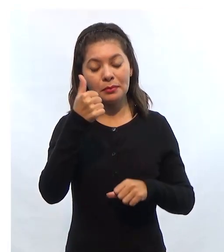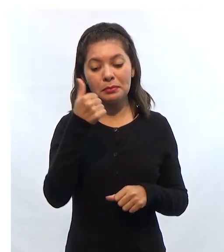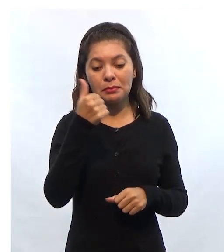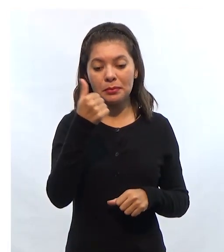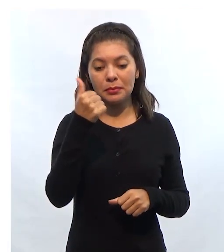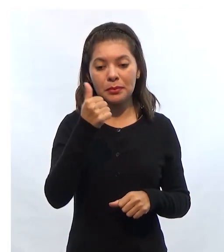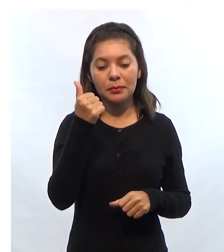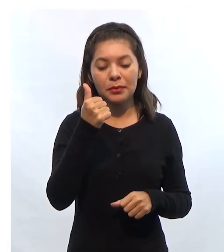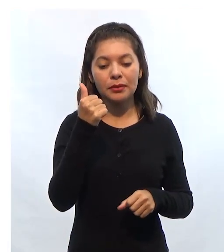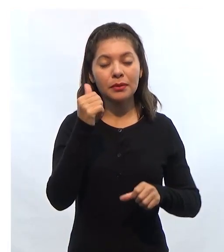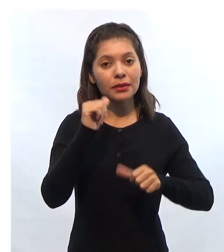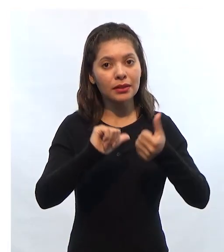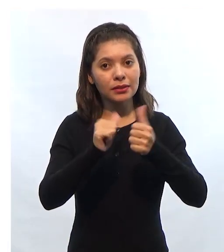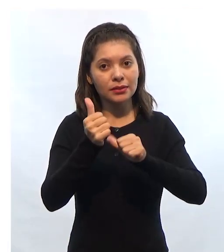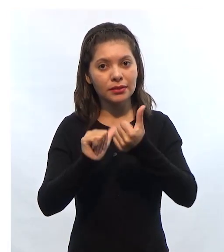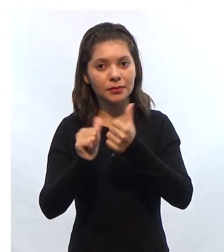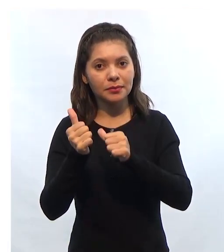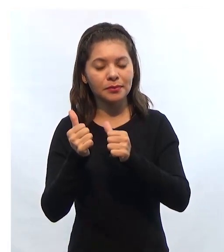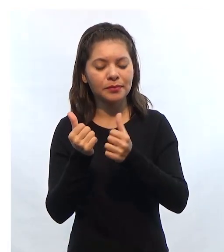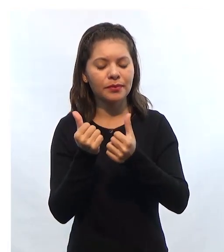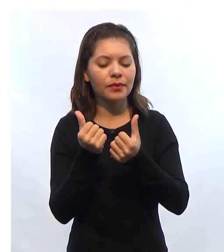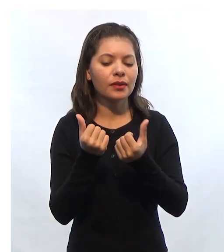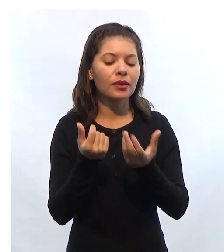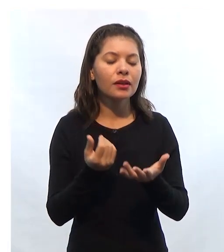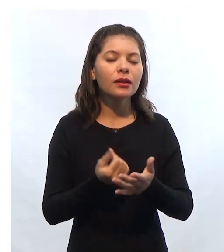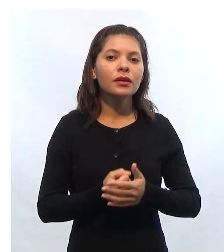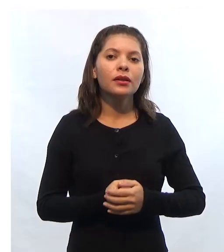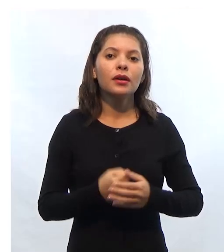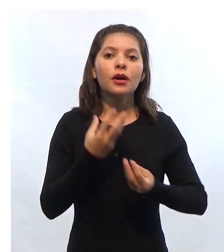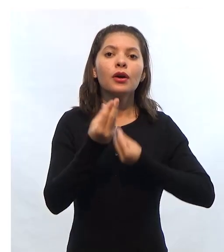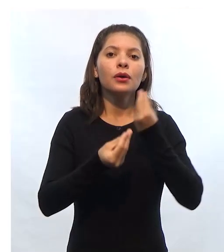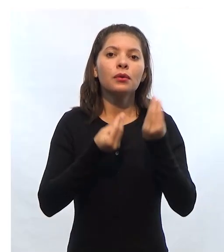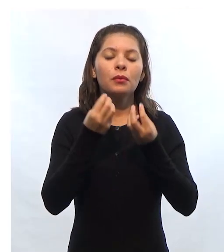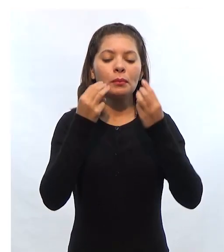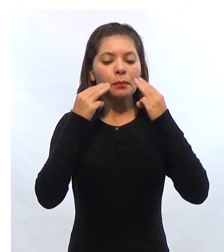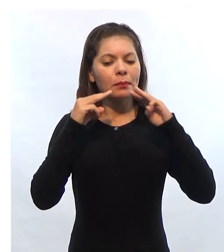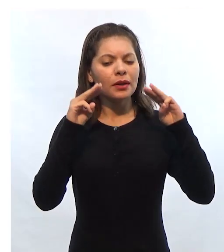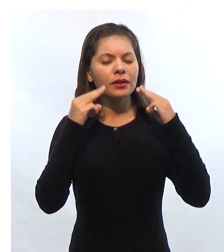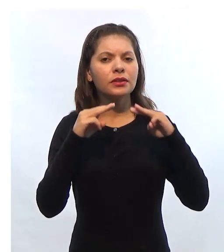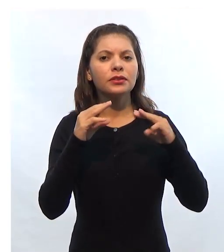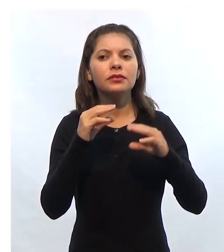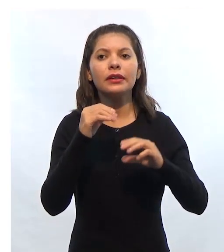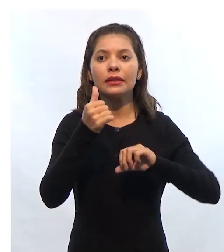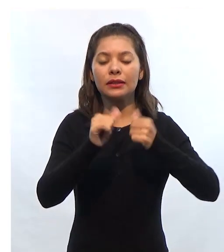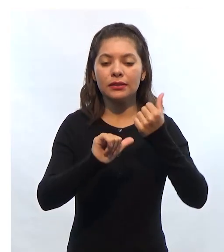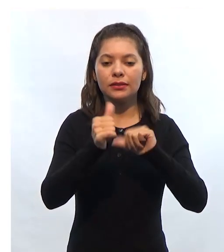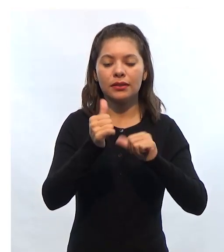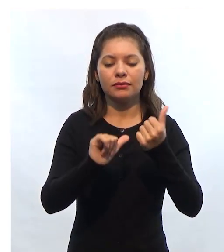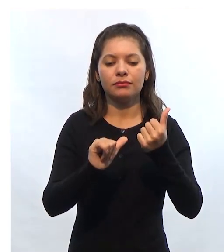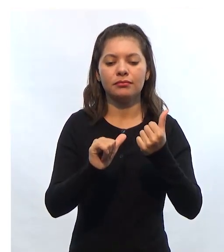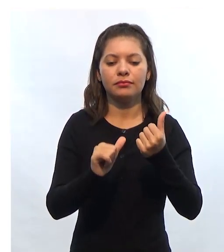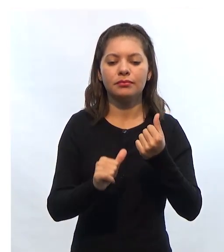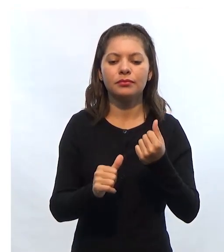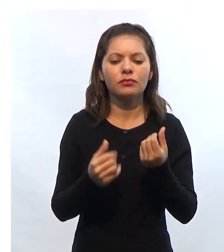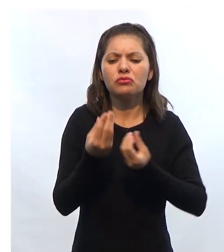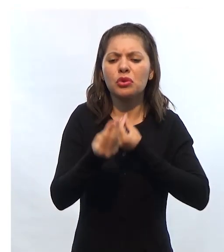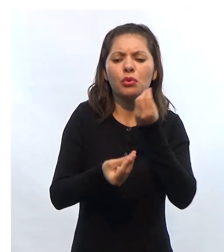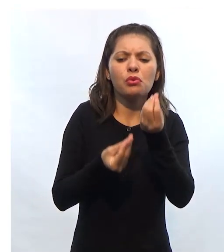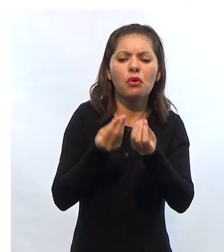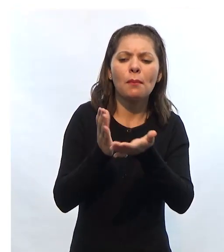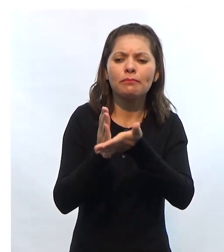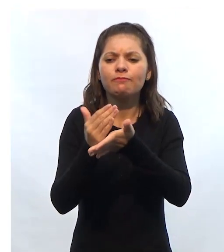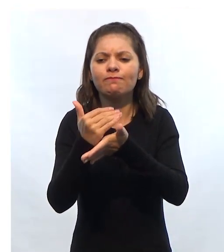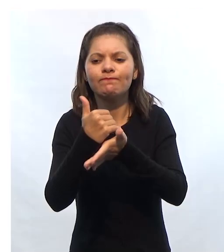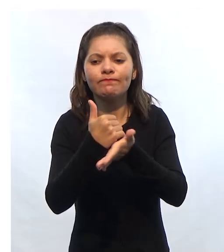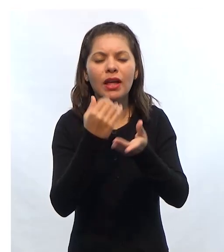forma de analisar o mercado. Então, como é que o marketing vai analisar o mercado, né? Como é